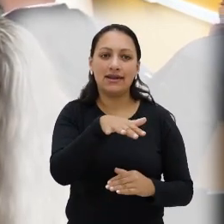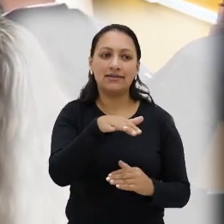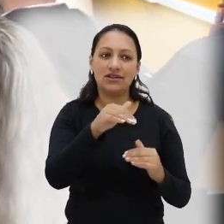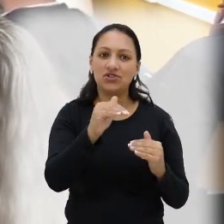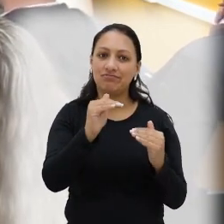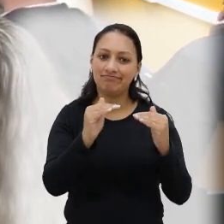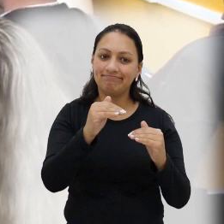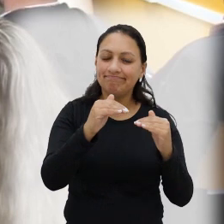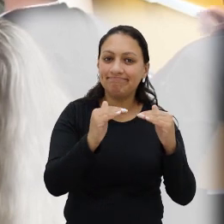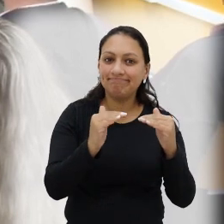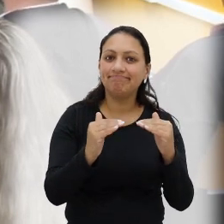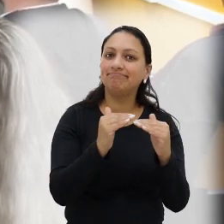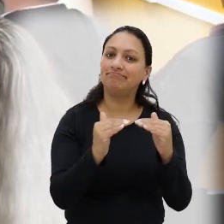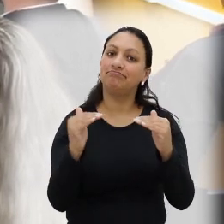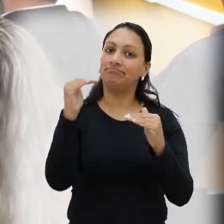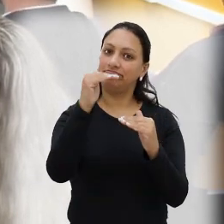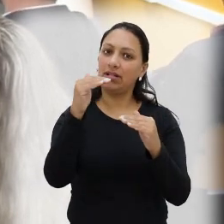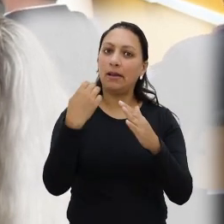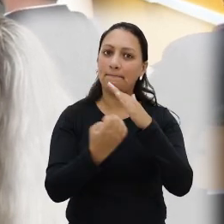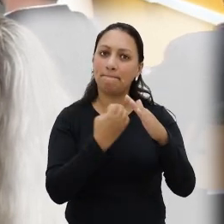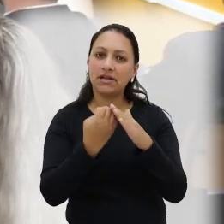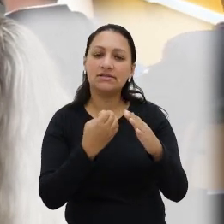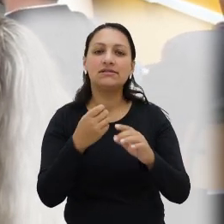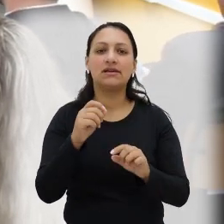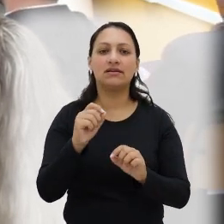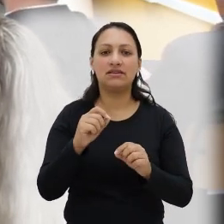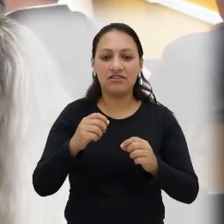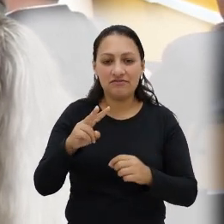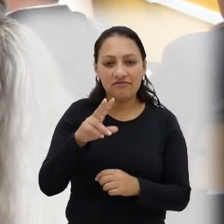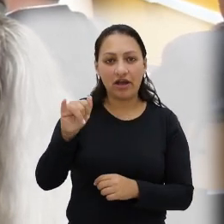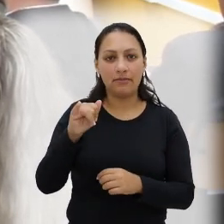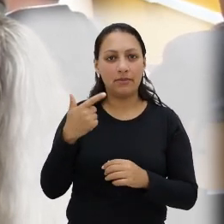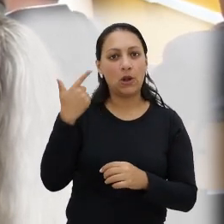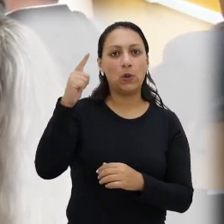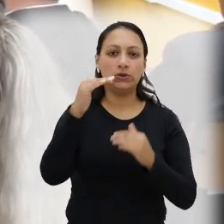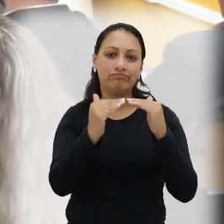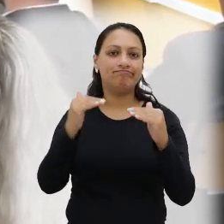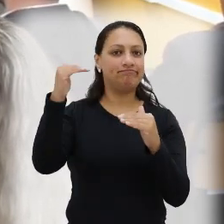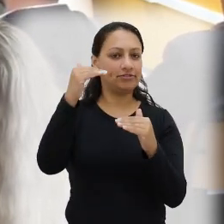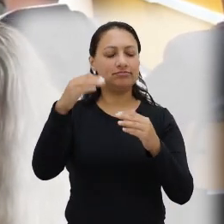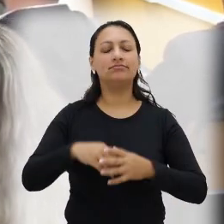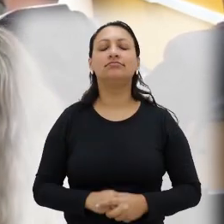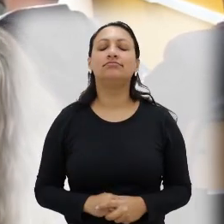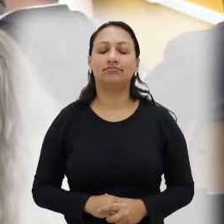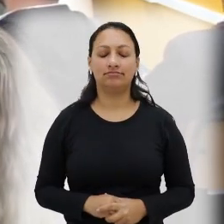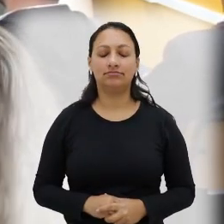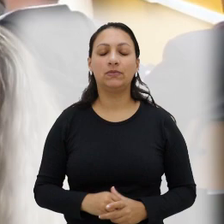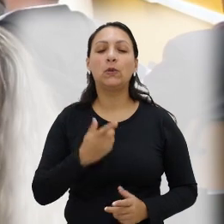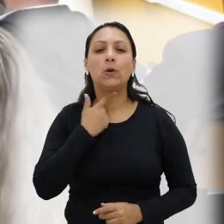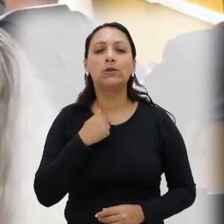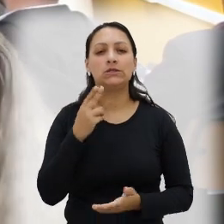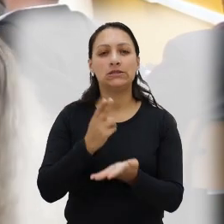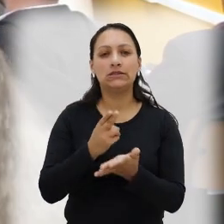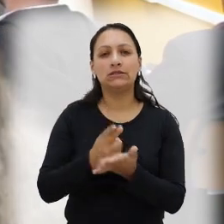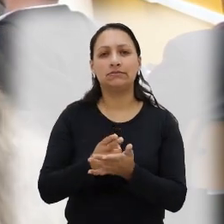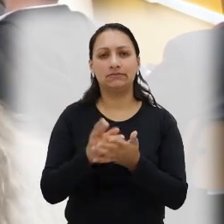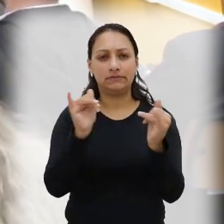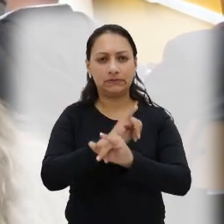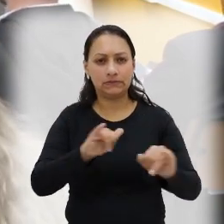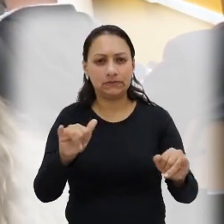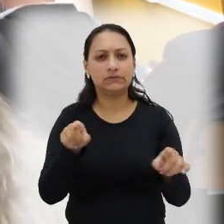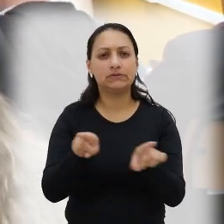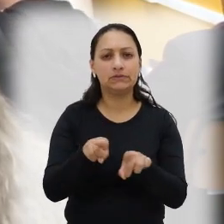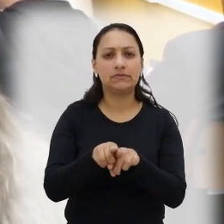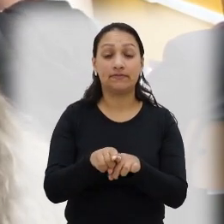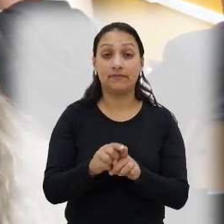ou seja, de empresa que traciona e que vai para um outro nível, né? E eu gosto sempre de enfatizar